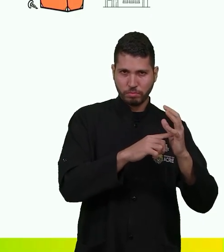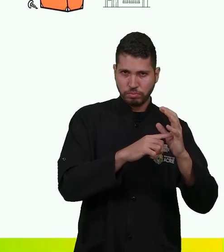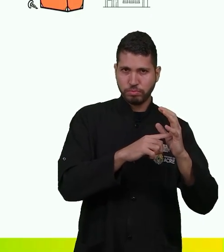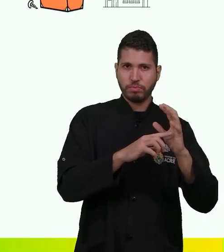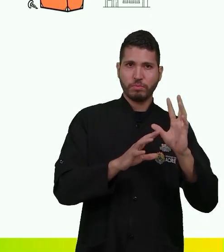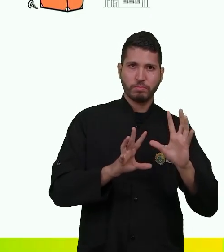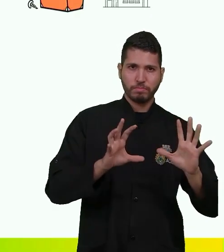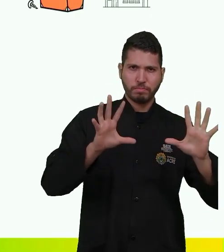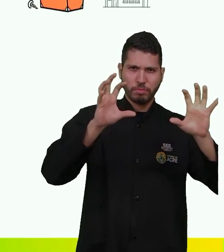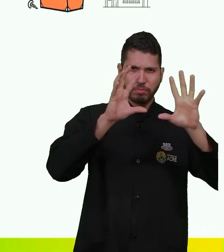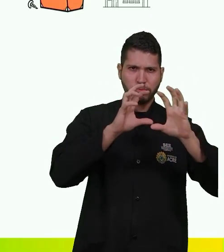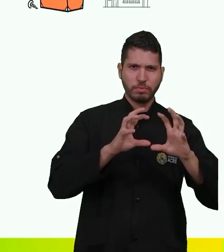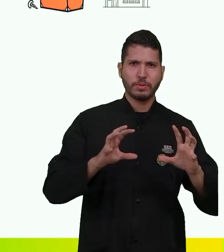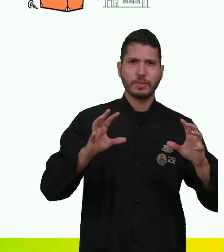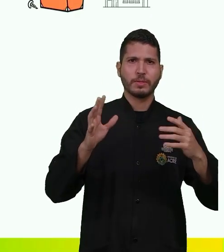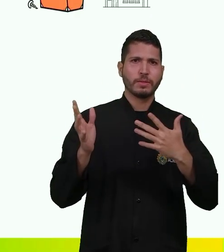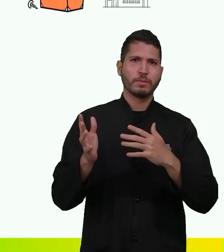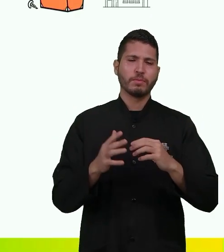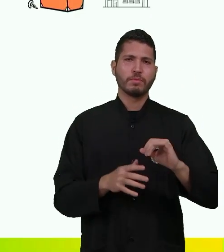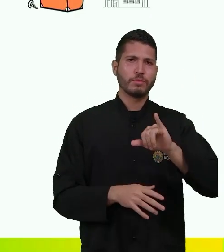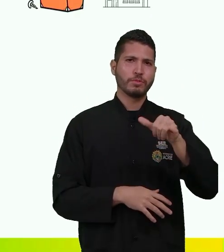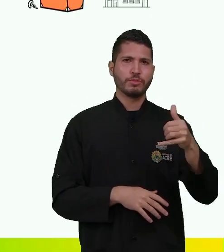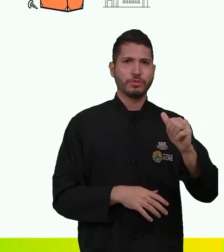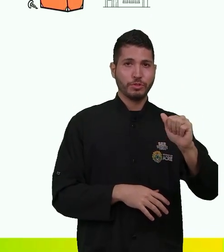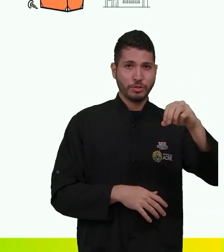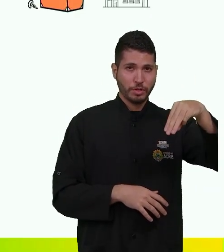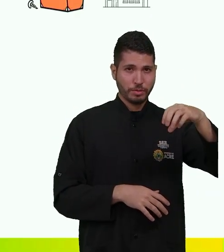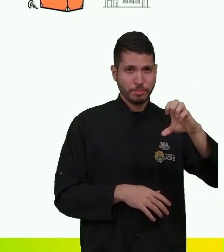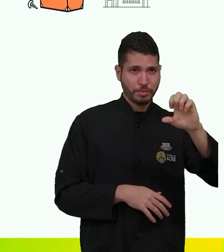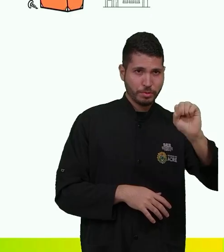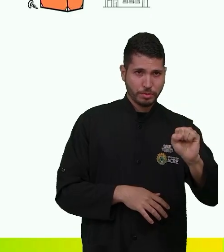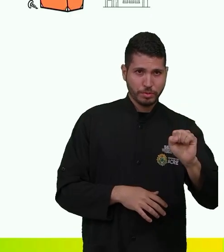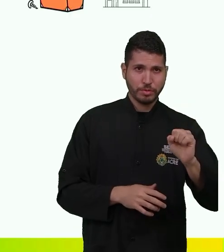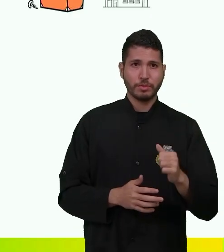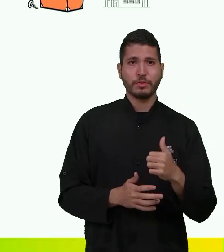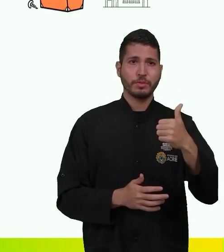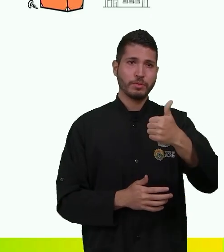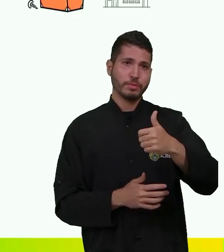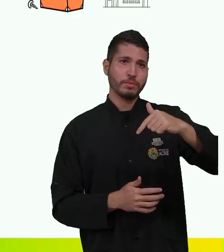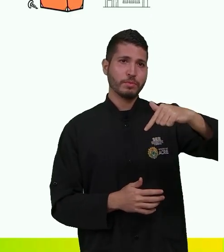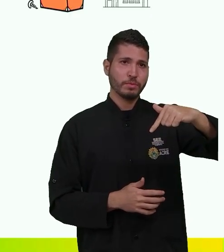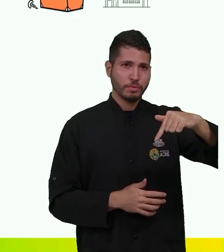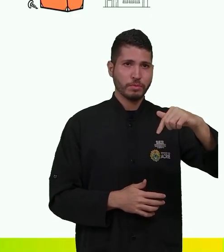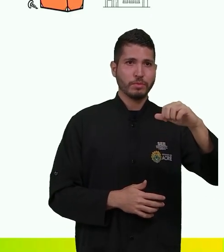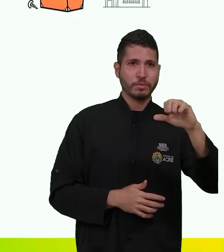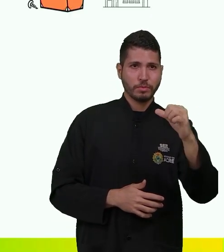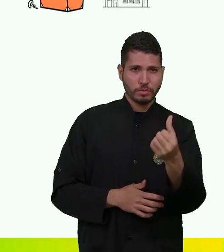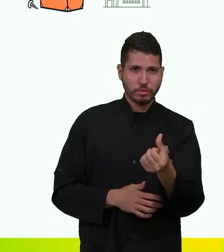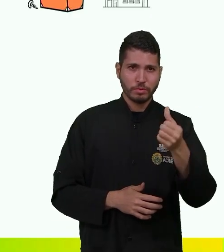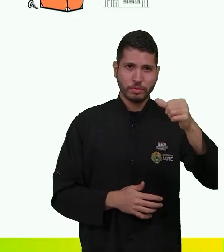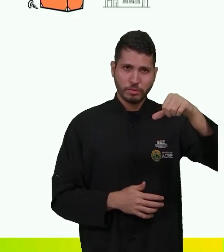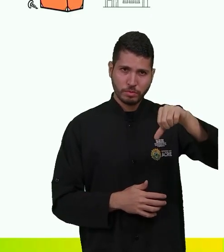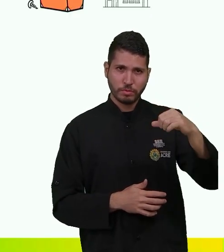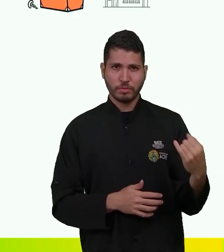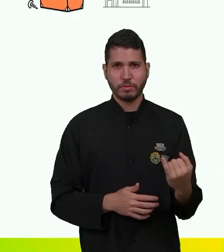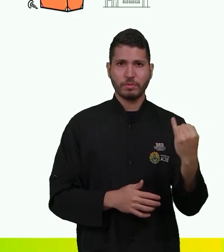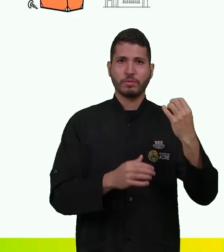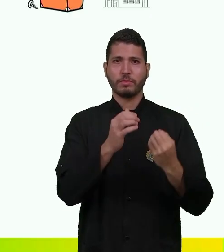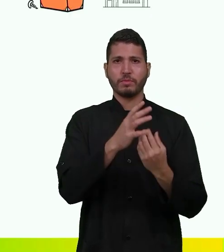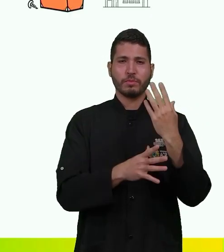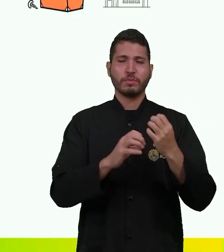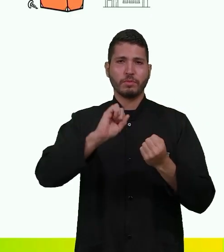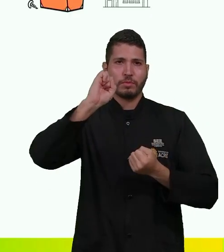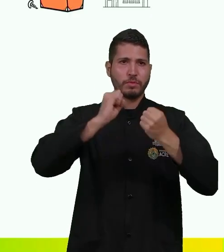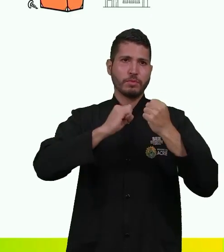1769, foi fundamental para o surgimento das fábricas. Elas substituíram a produção manual, permitindo um